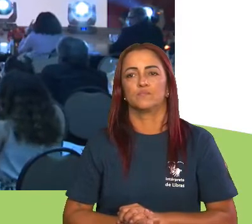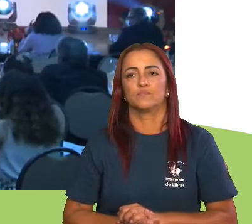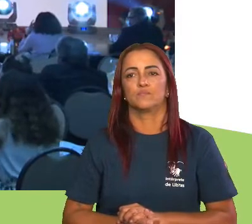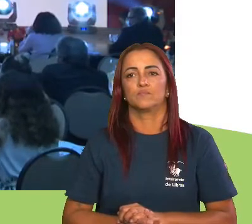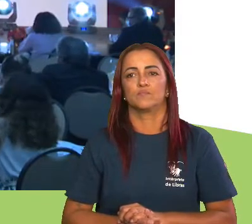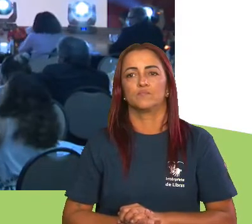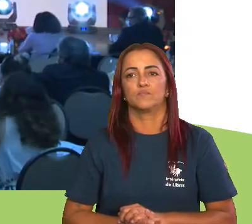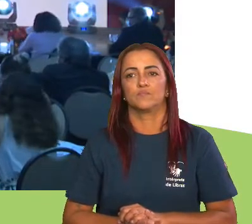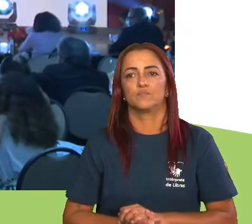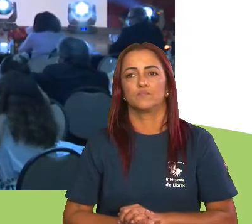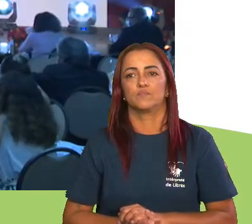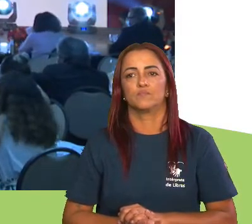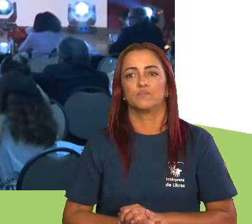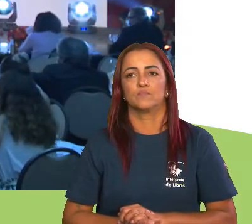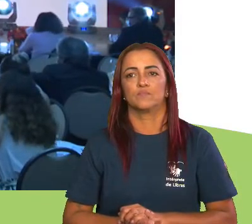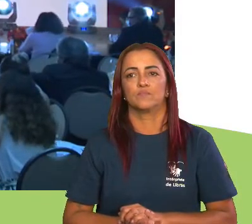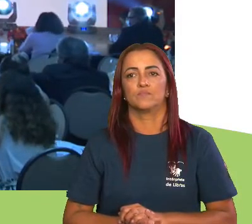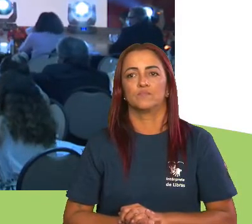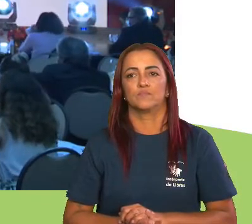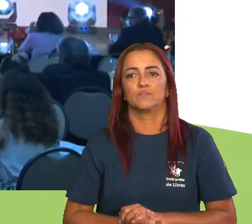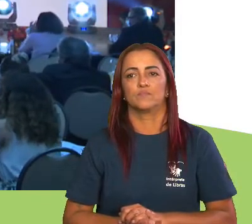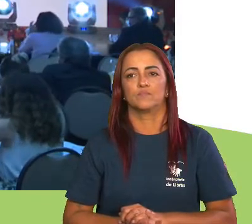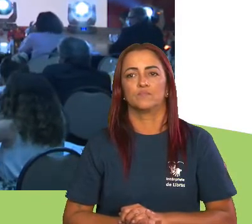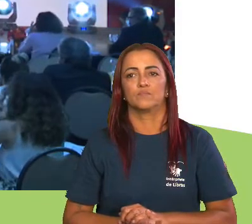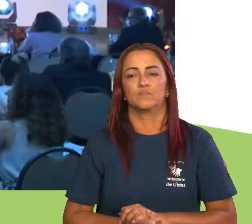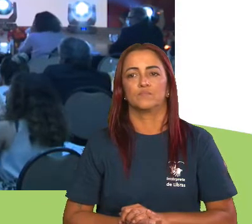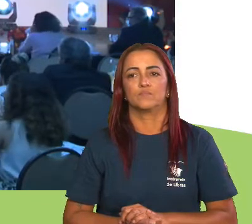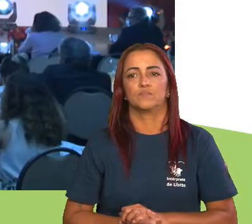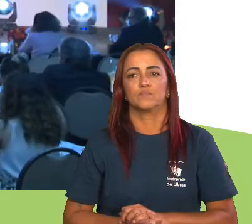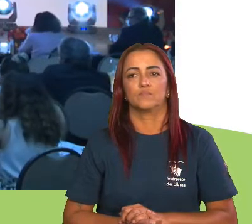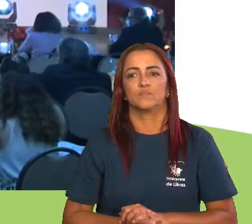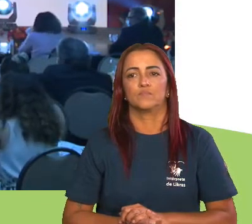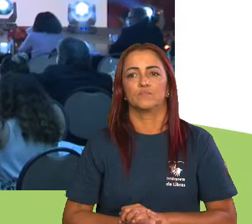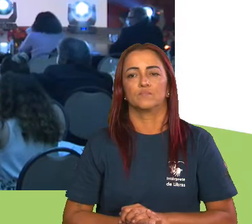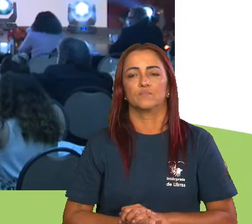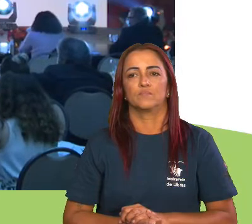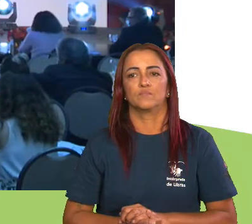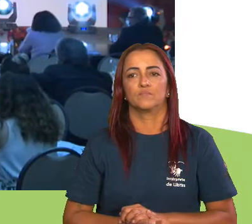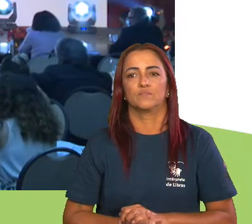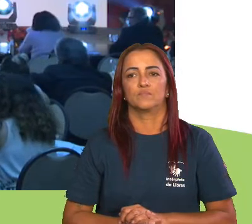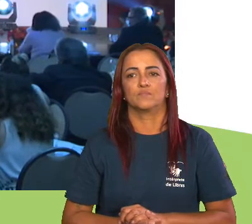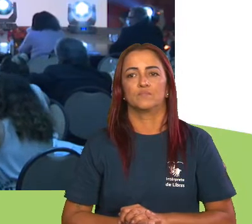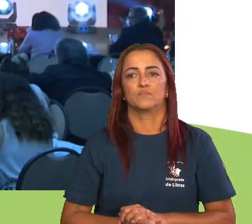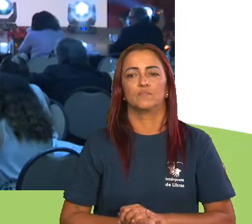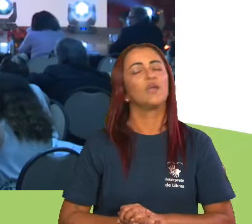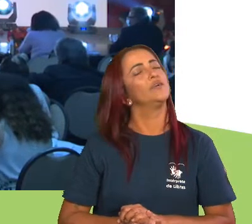Fernanda, você vai querer dar alguma palavrinha? Ou a Fernanda vai fugir de novo? Oh. Falando